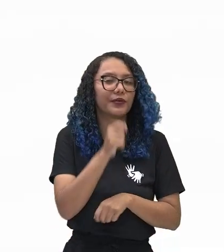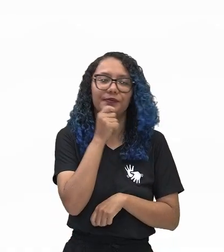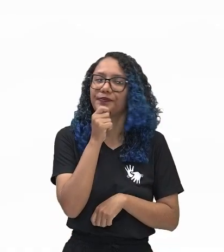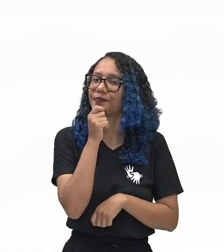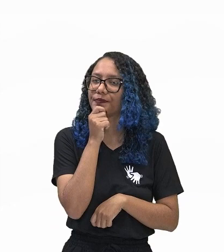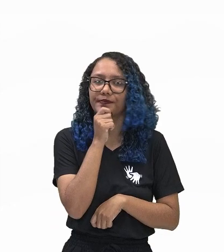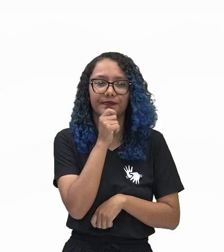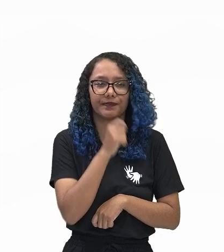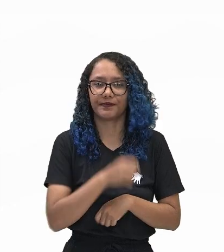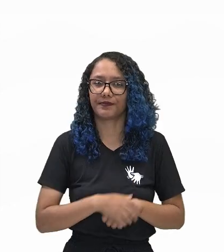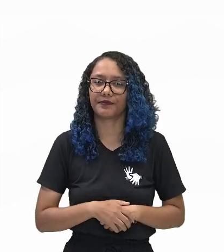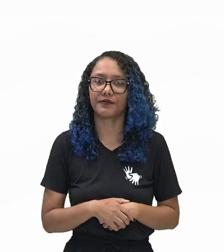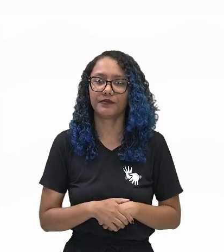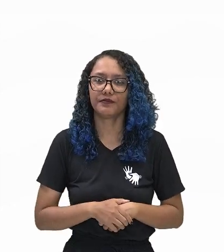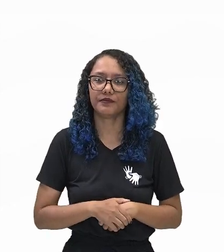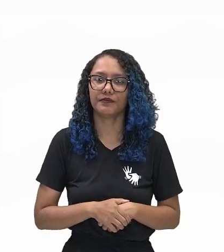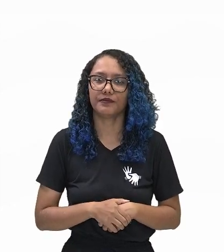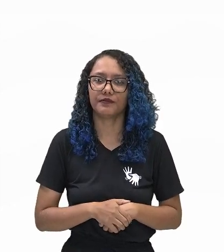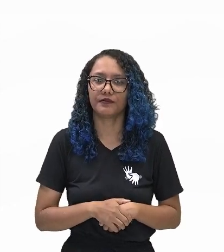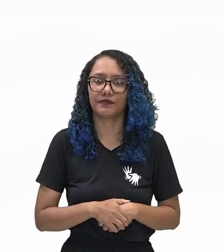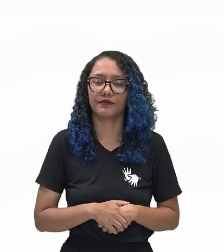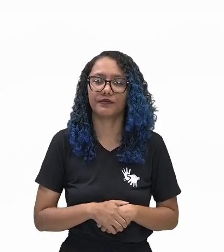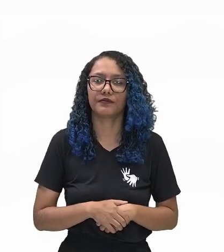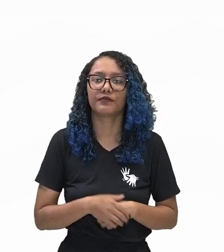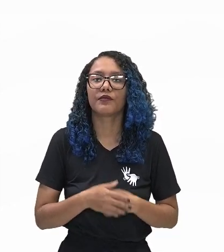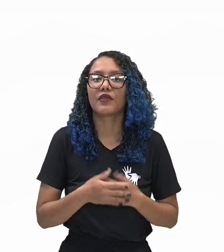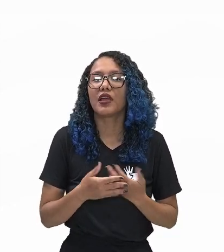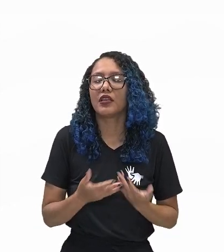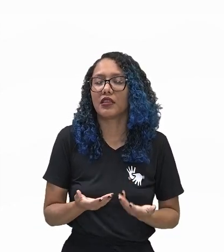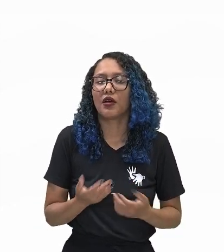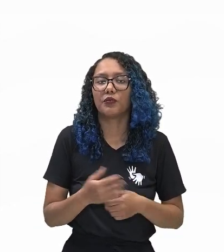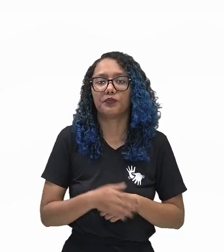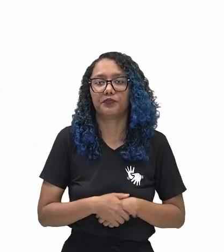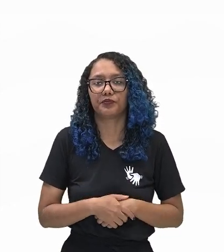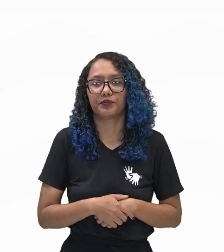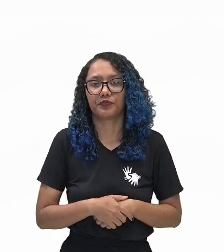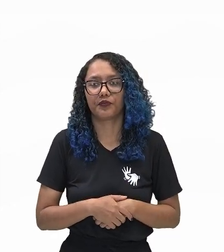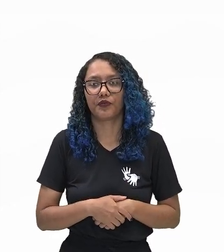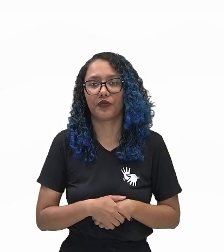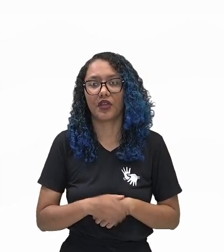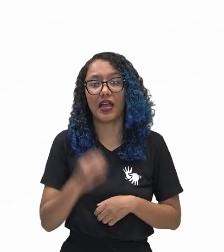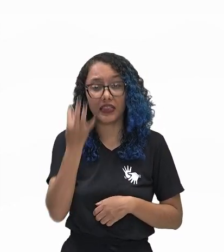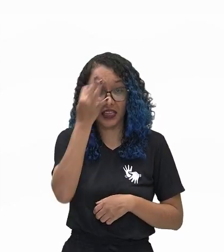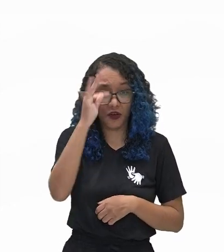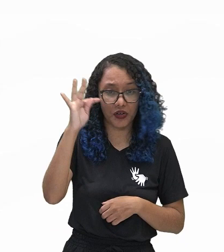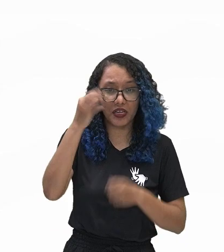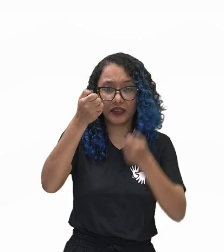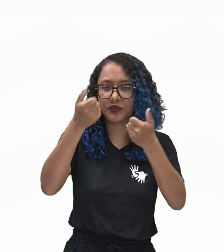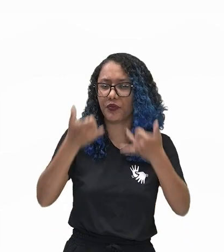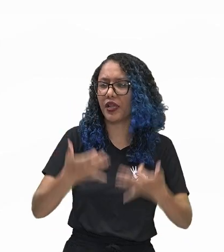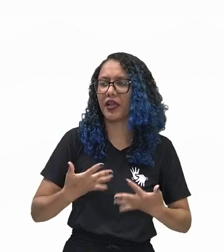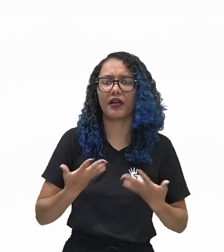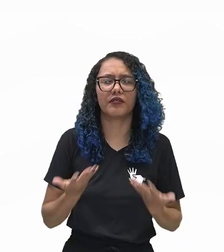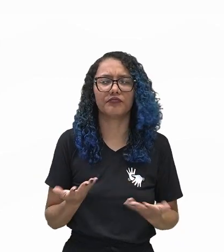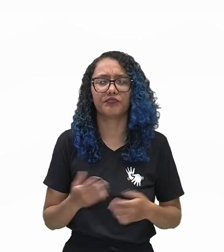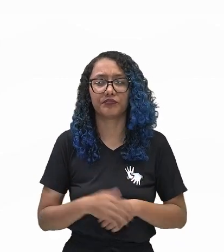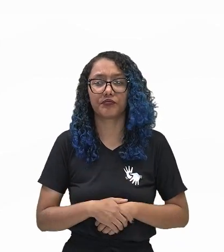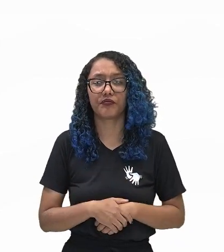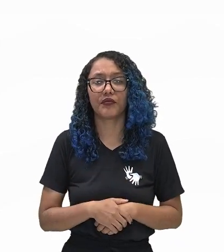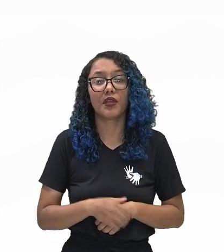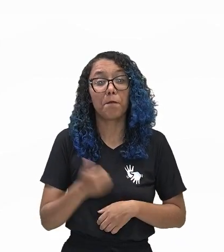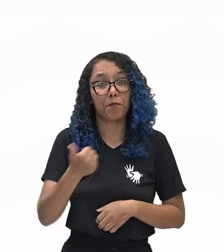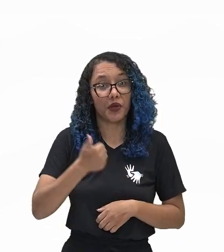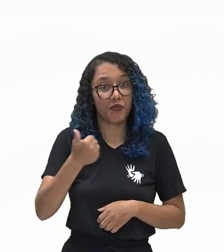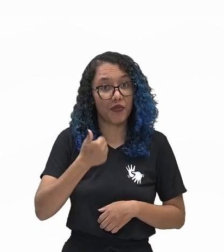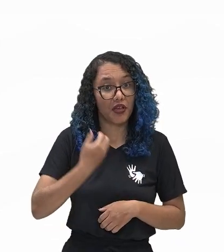pensamento existencialista, ele defende que, em primeiro lugar, vem a existência, né? Ela vem antes